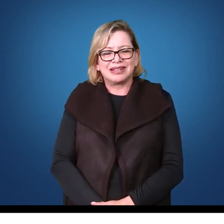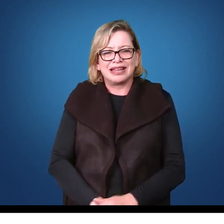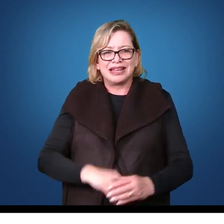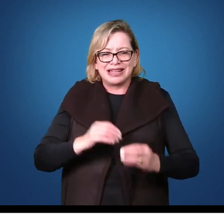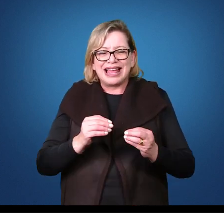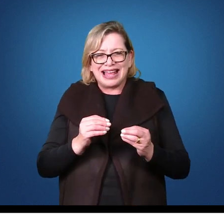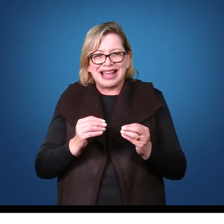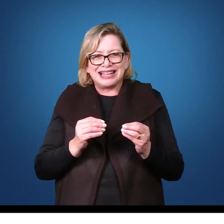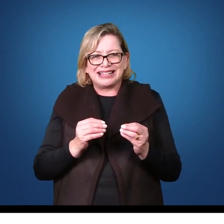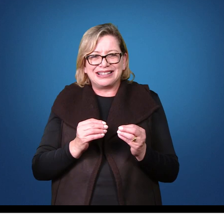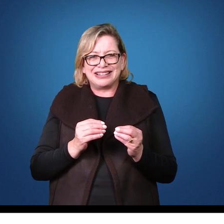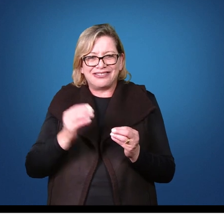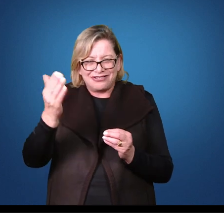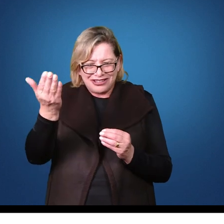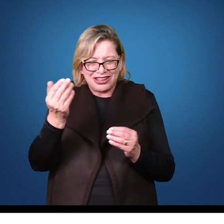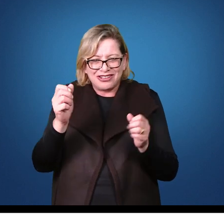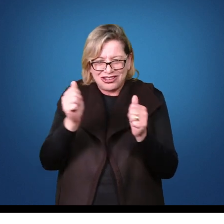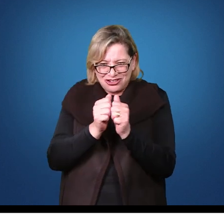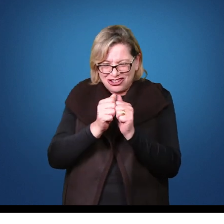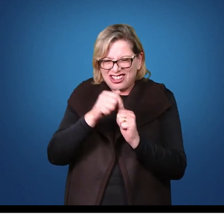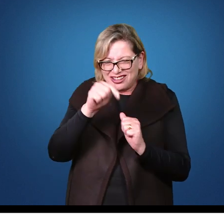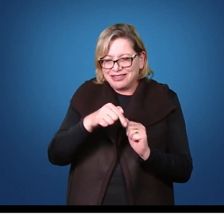Ah, então venha você aqui.